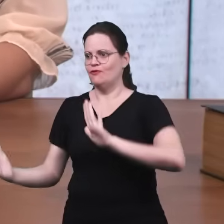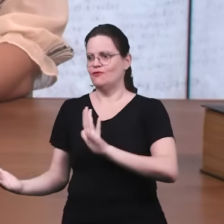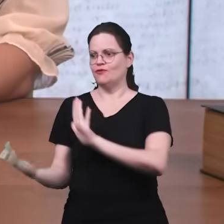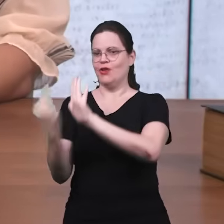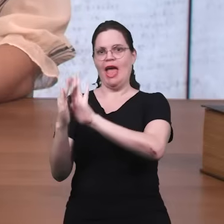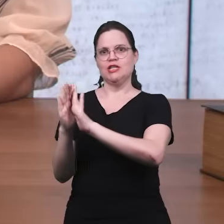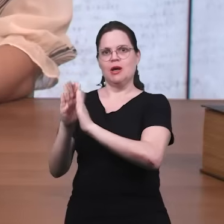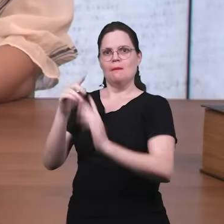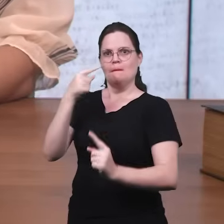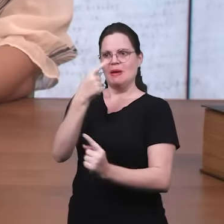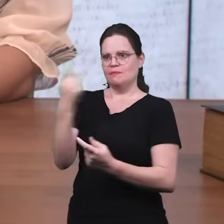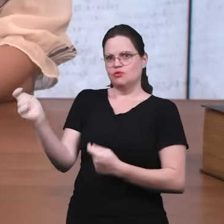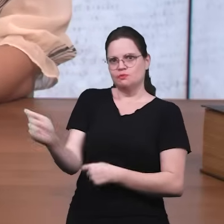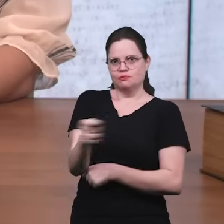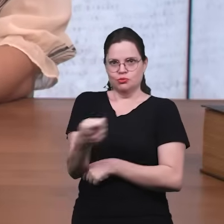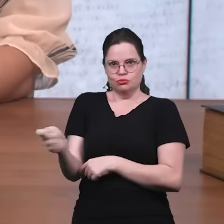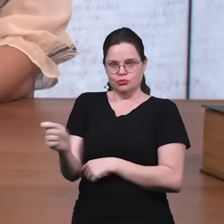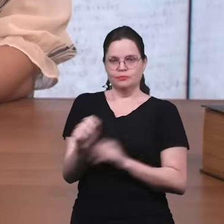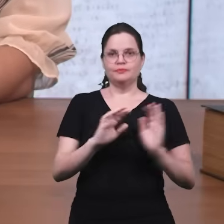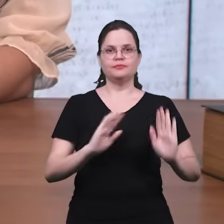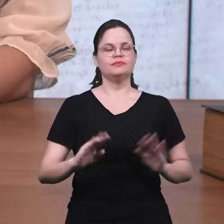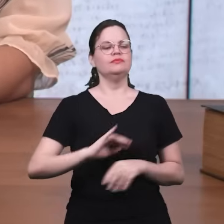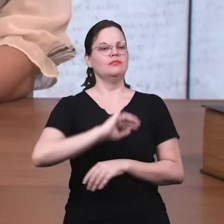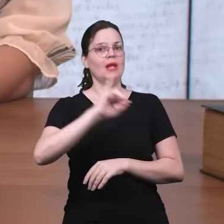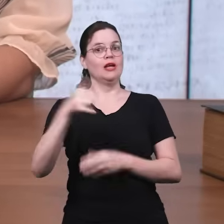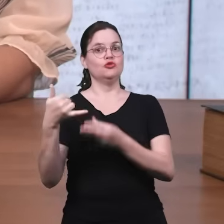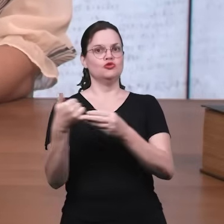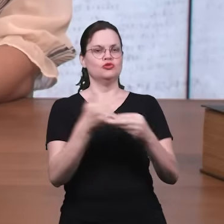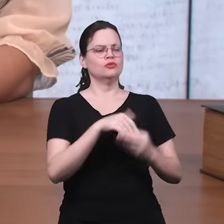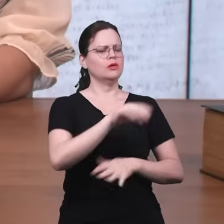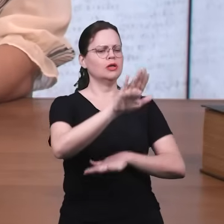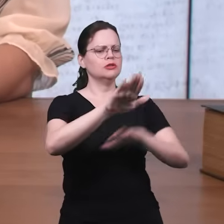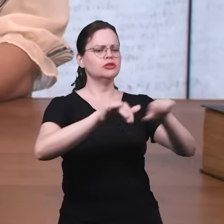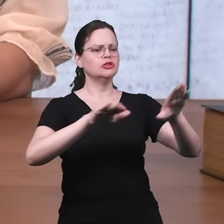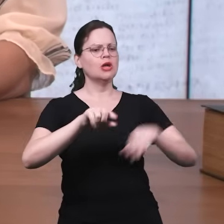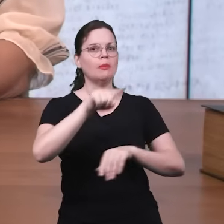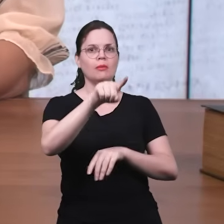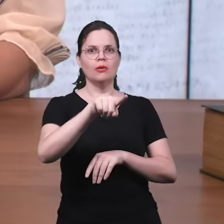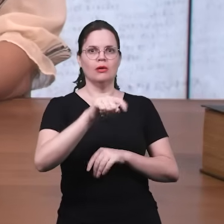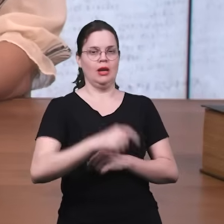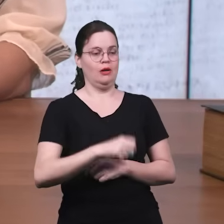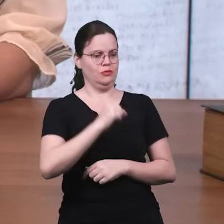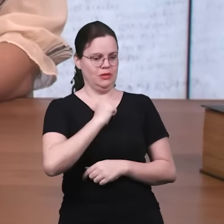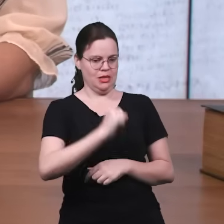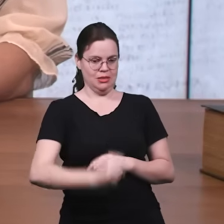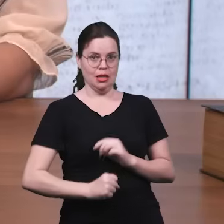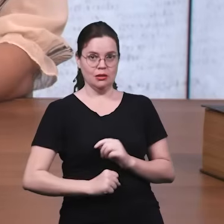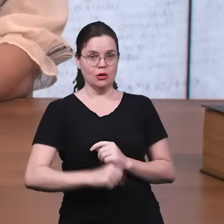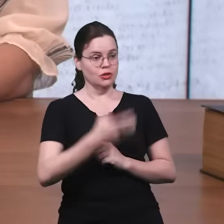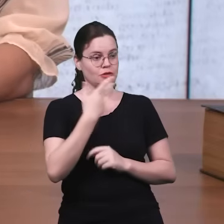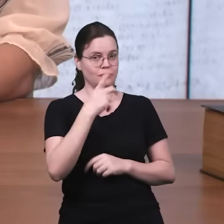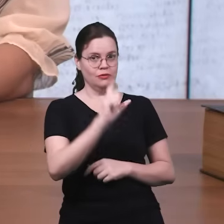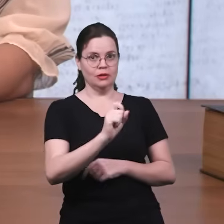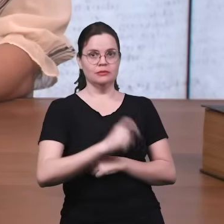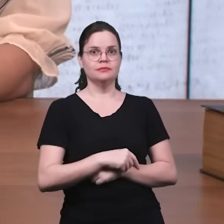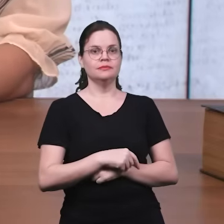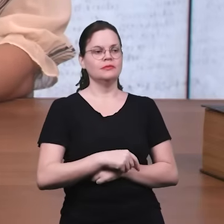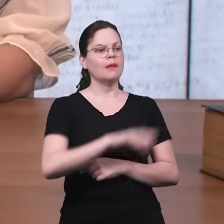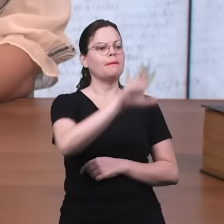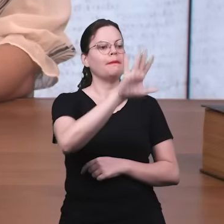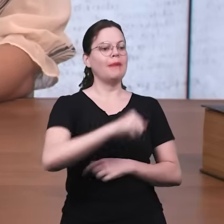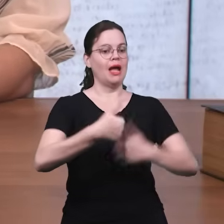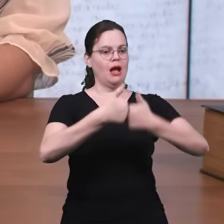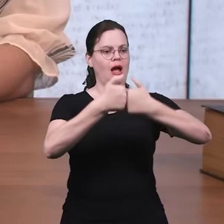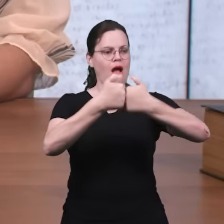si. Então chamou Josué, filho de Num, aos sacerdotes e disse-lhes: Levai a arca